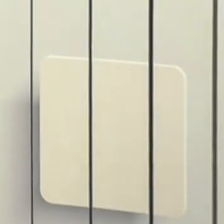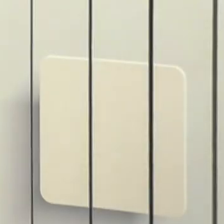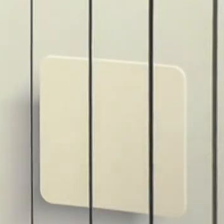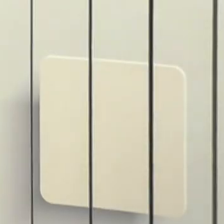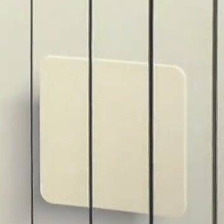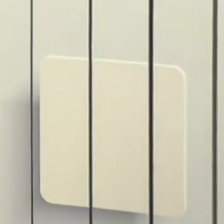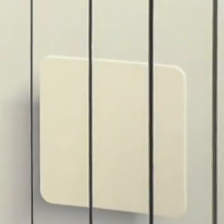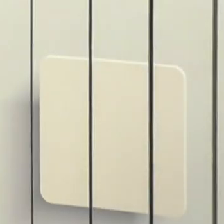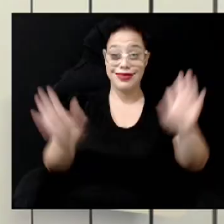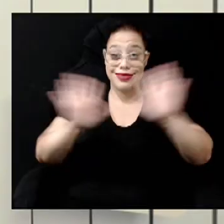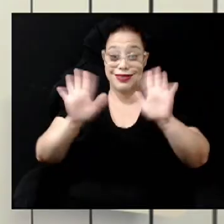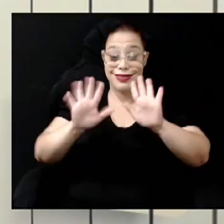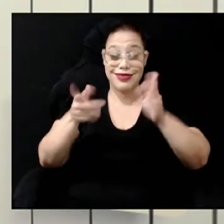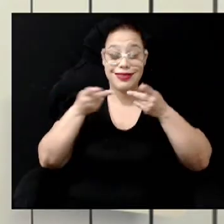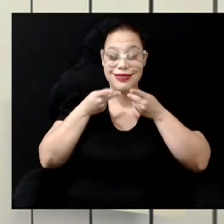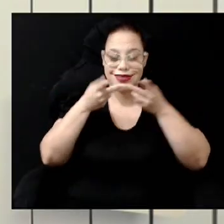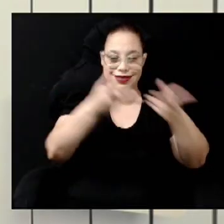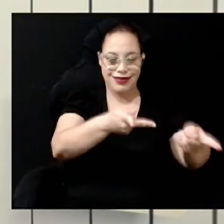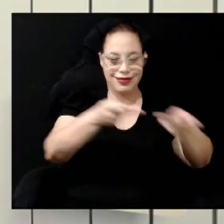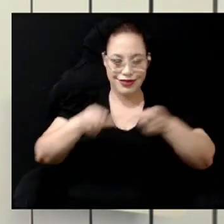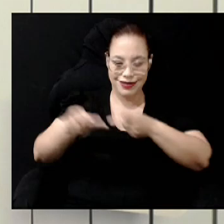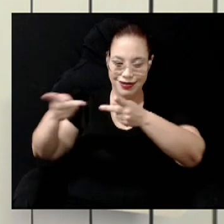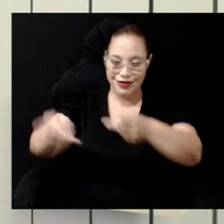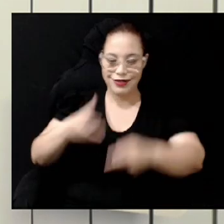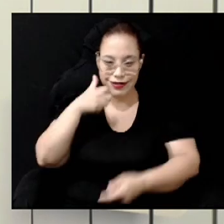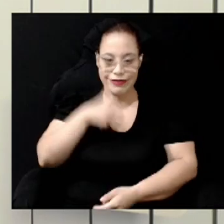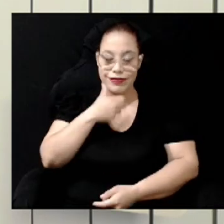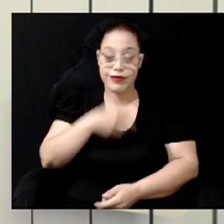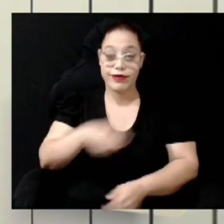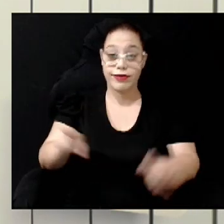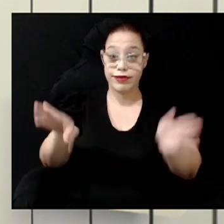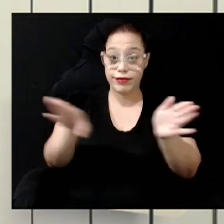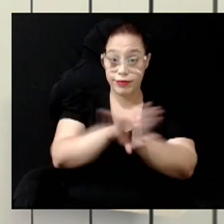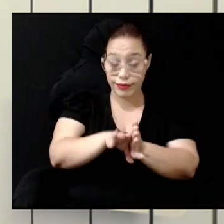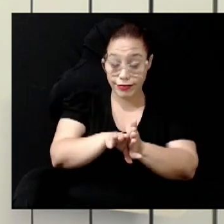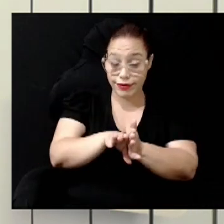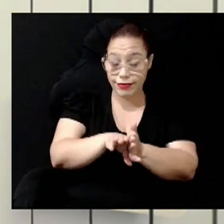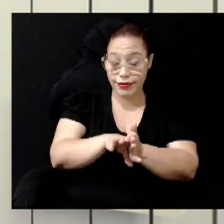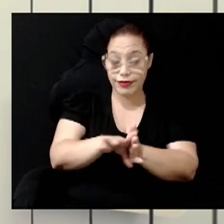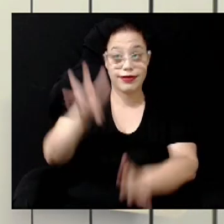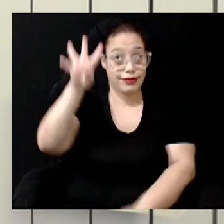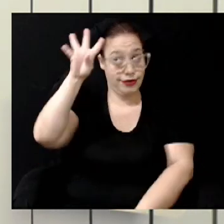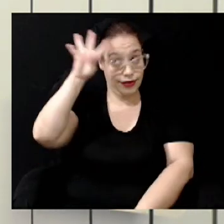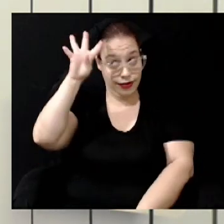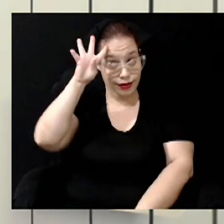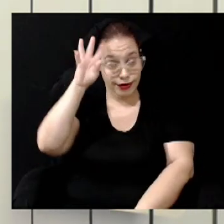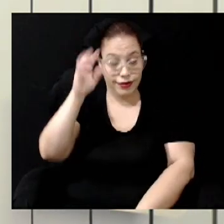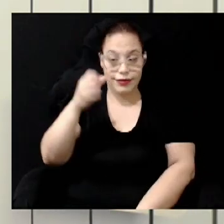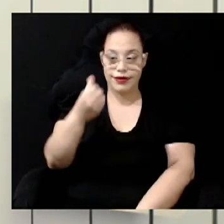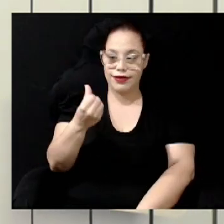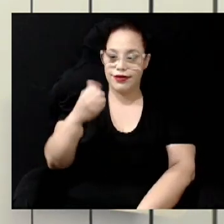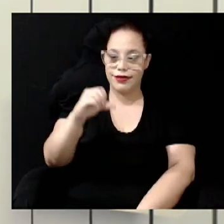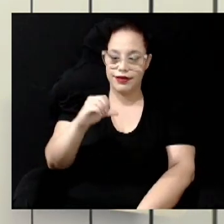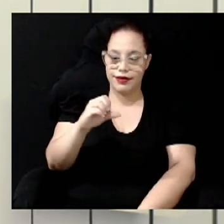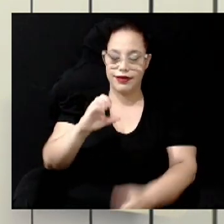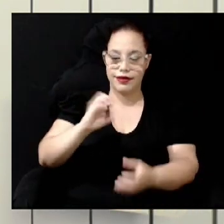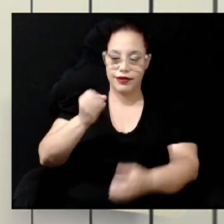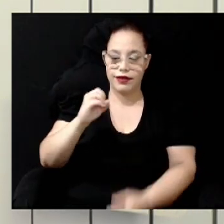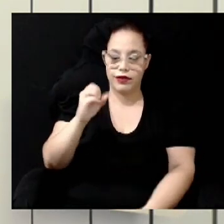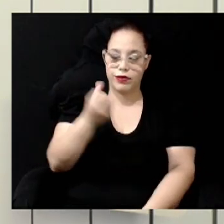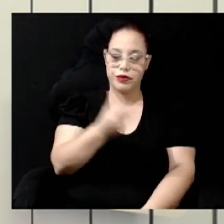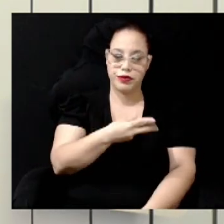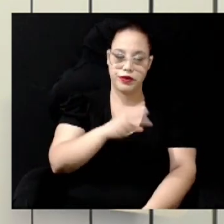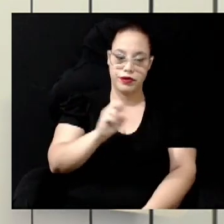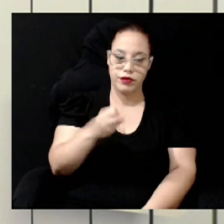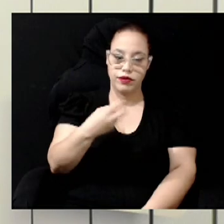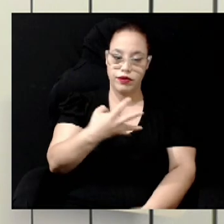Olá, seja bem-vinda, seja bem-vindo. Chegamos ao meio da semana, quarta-feira, 16 de outubro de 2024.